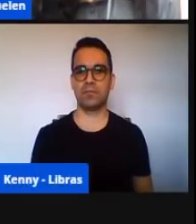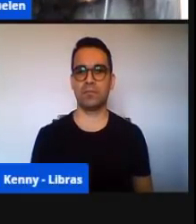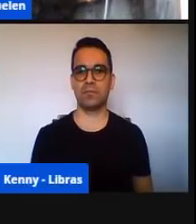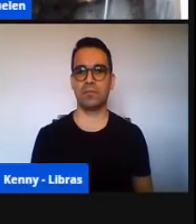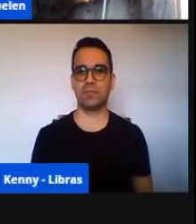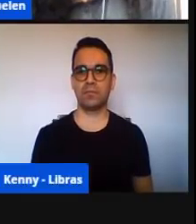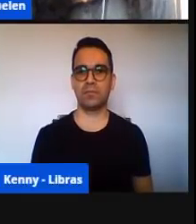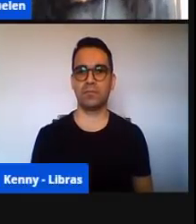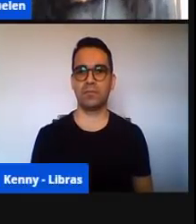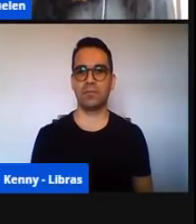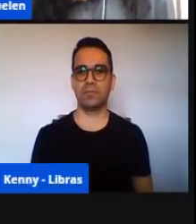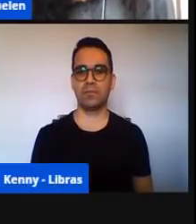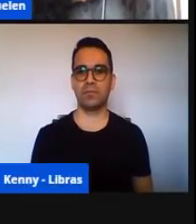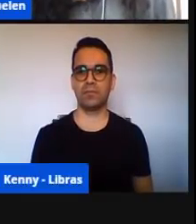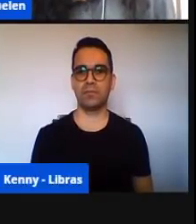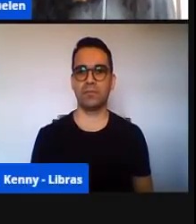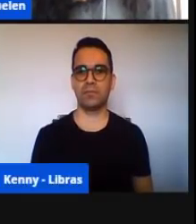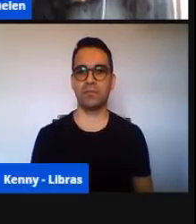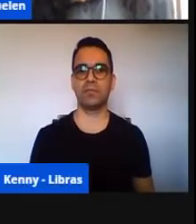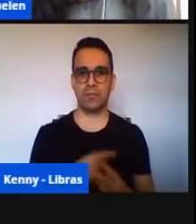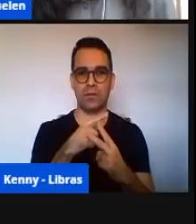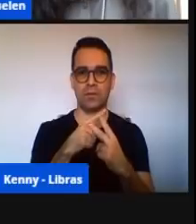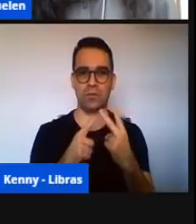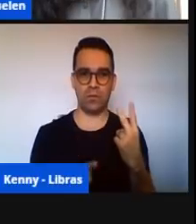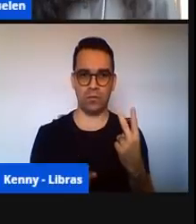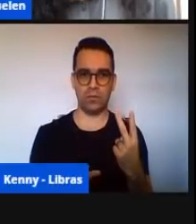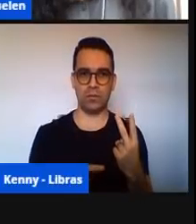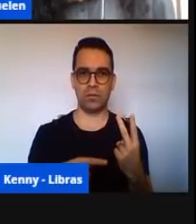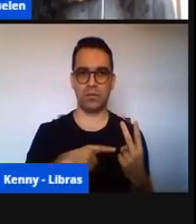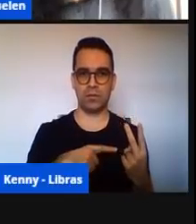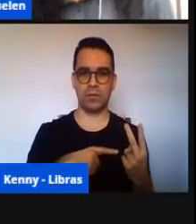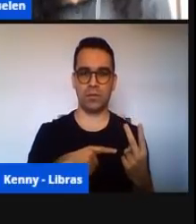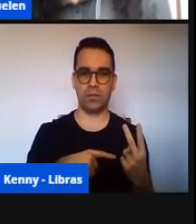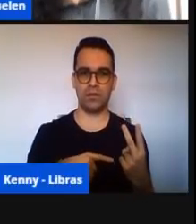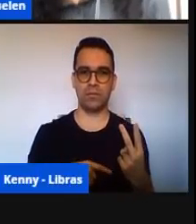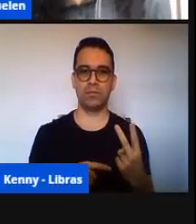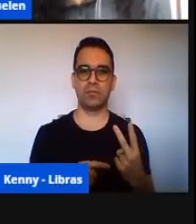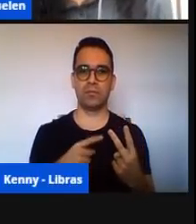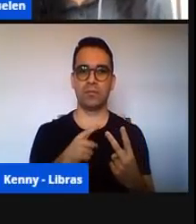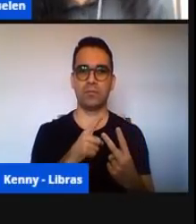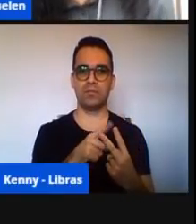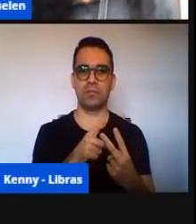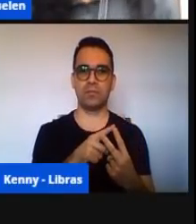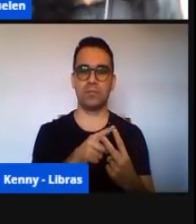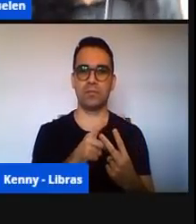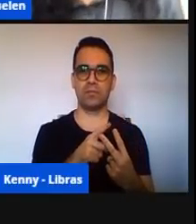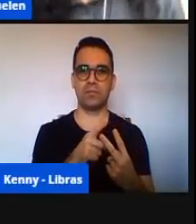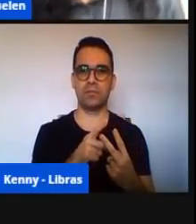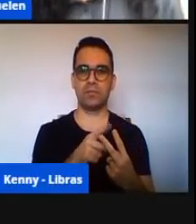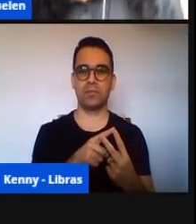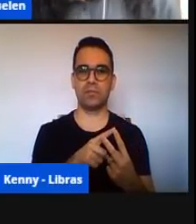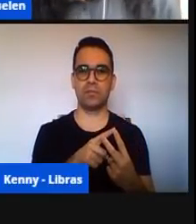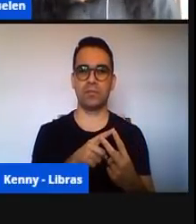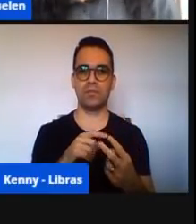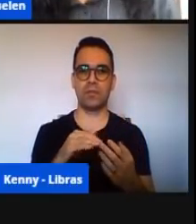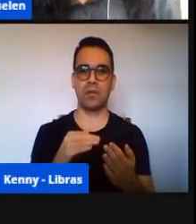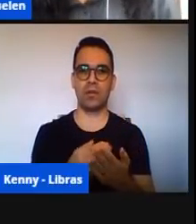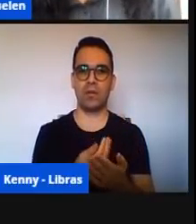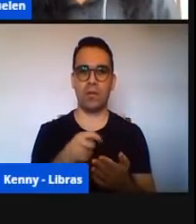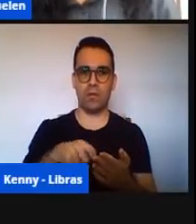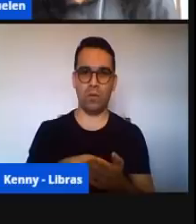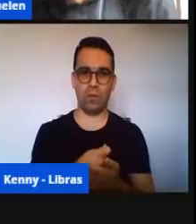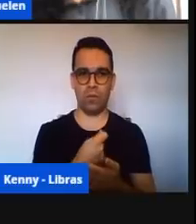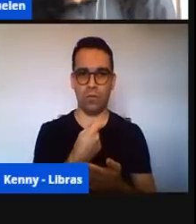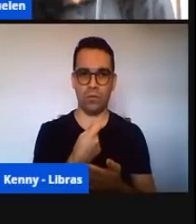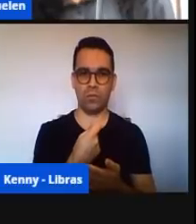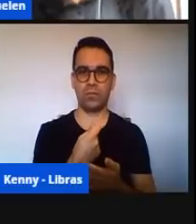copo dosador, que é melhor, que a gente garante que a dosagem está adequada de fato, tá? Então, são 10 ml de